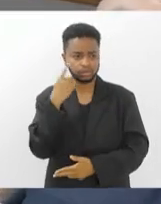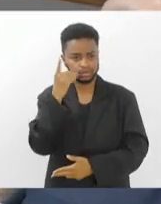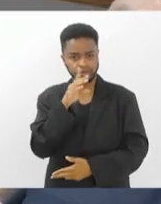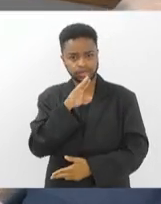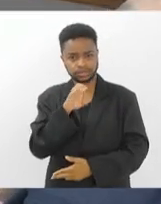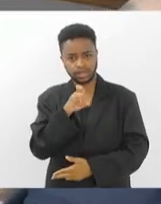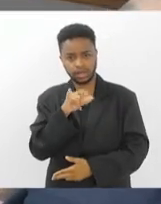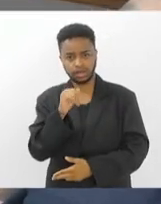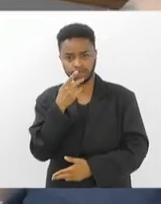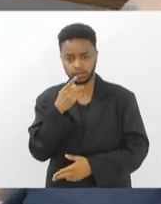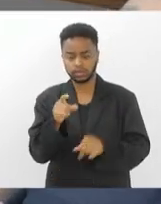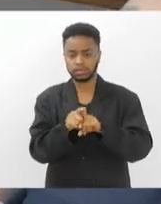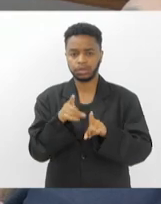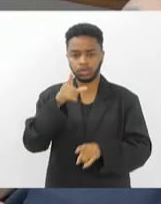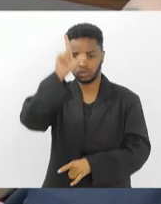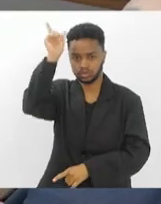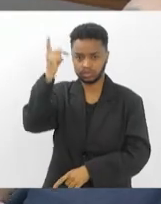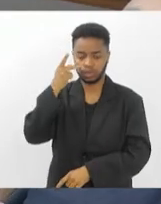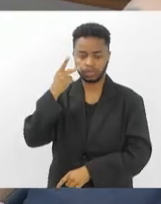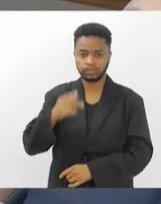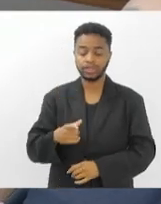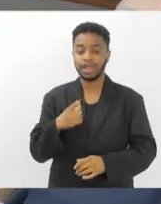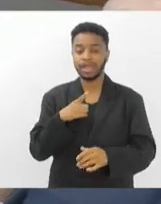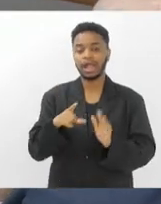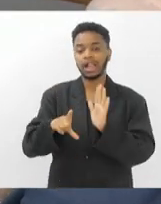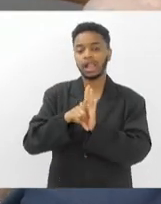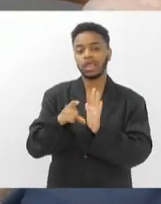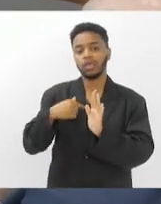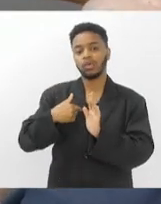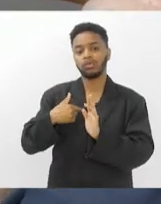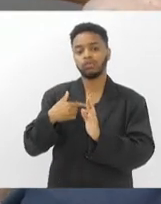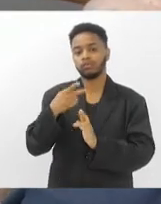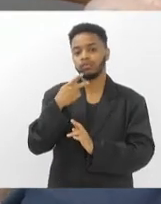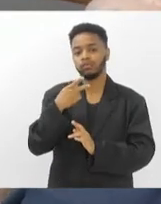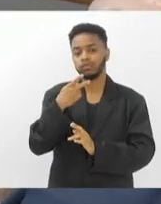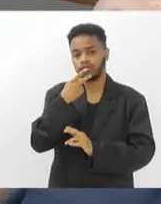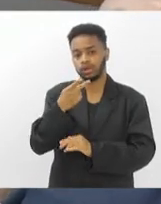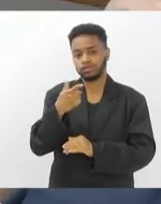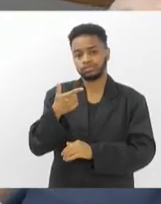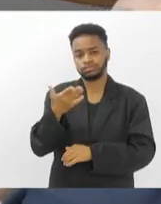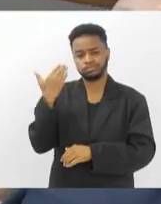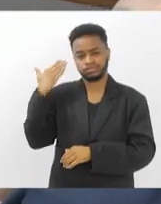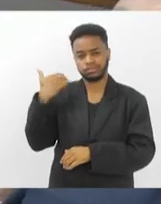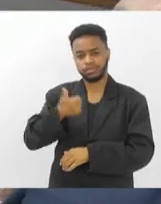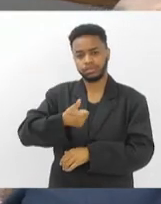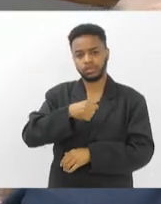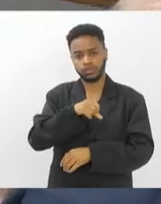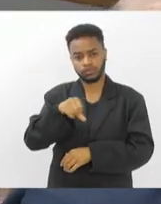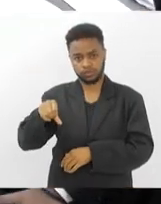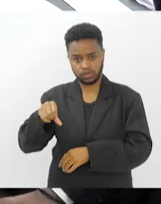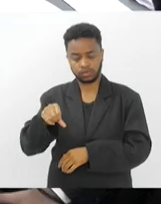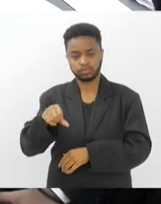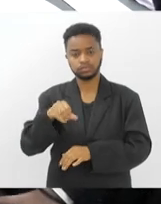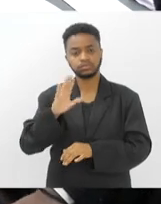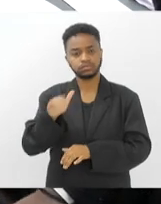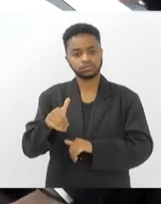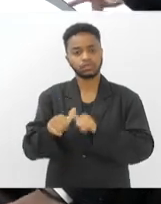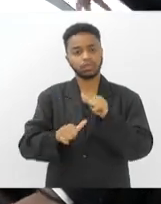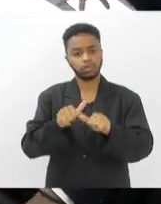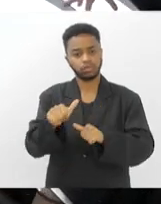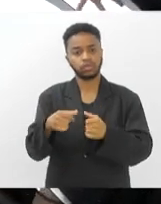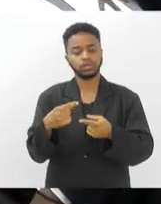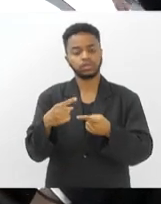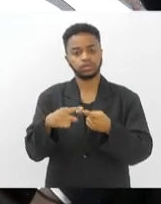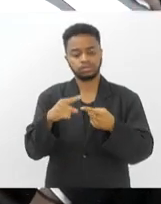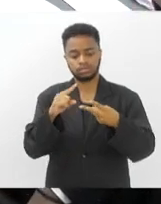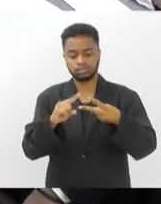Paulo. Essa lei que eu fiz referência, de 99, bem antiga, ela foi modificada por outras